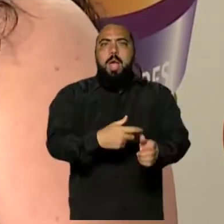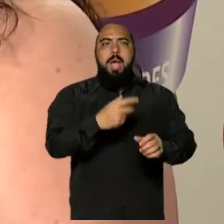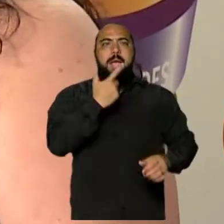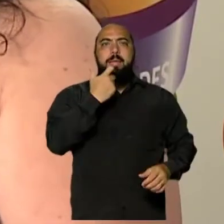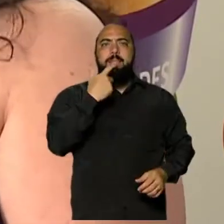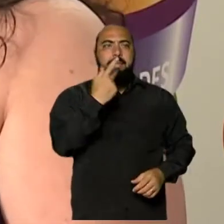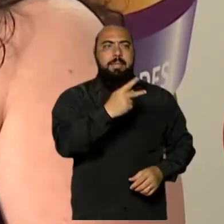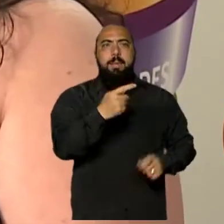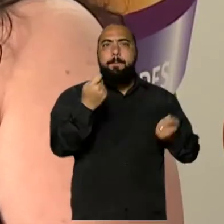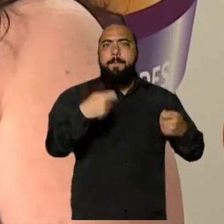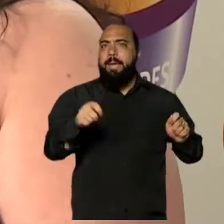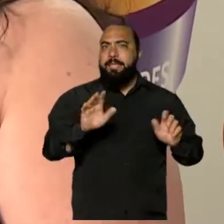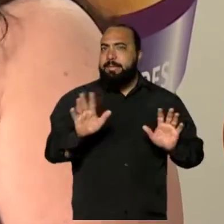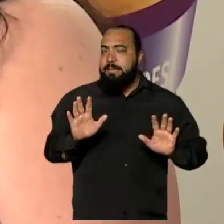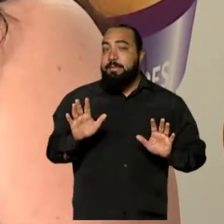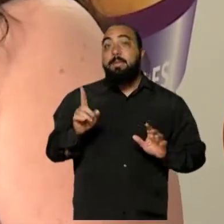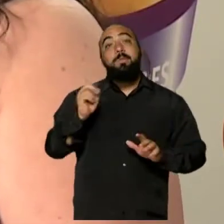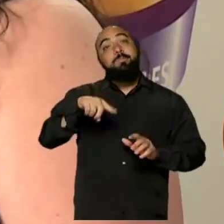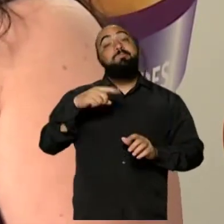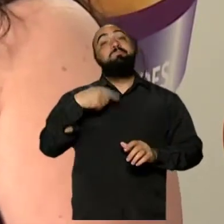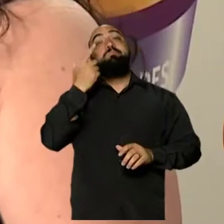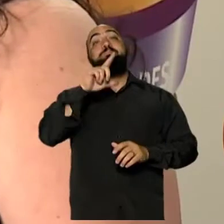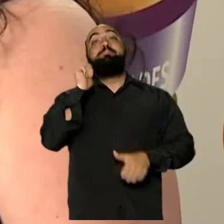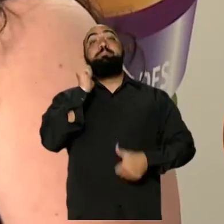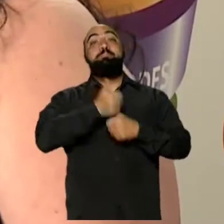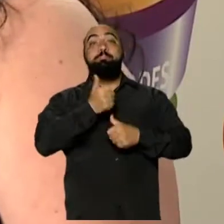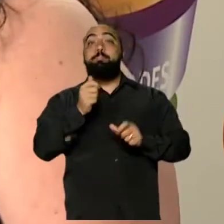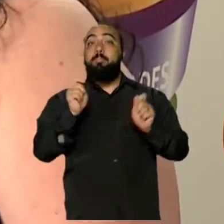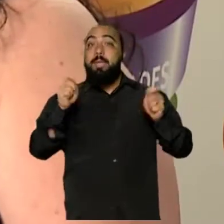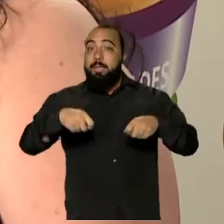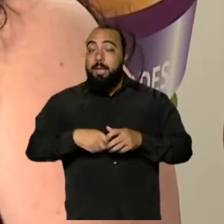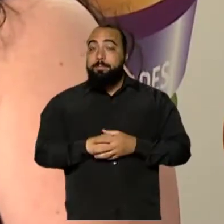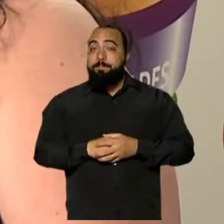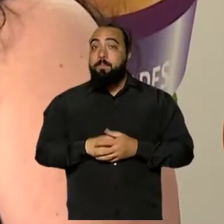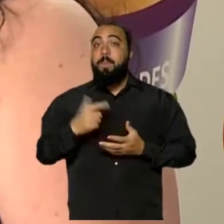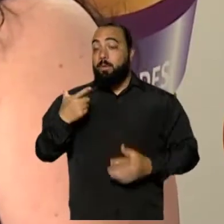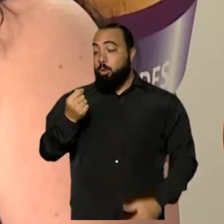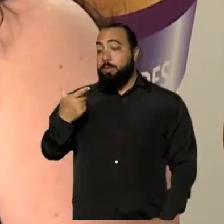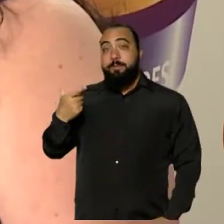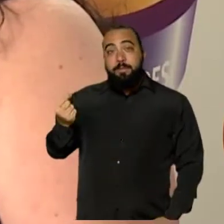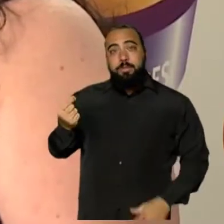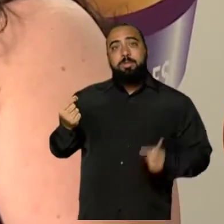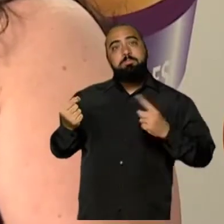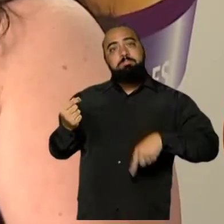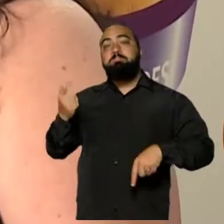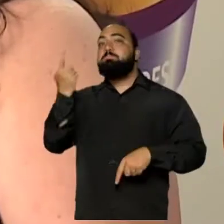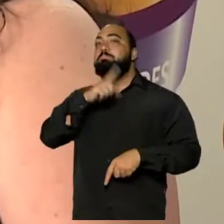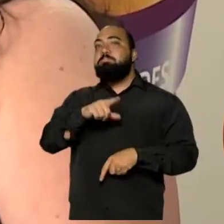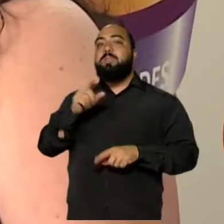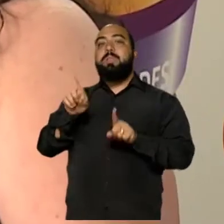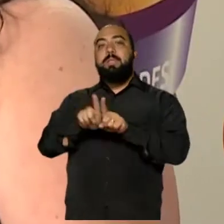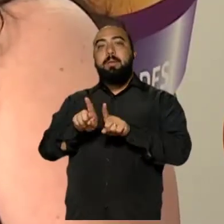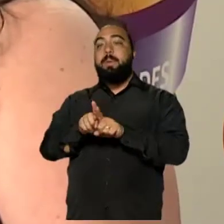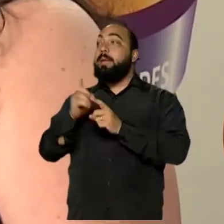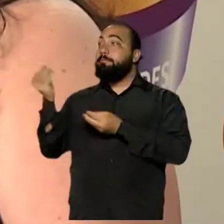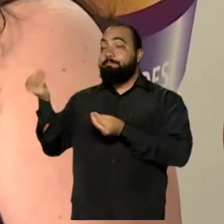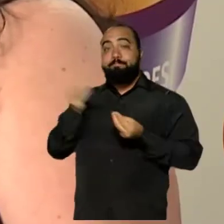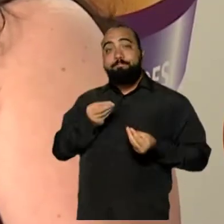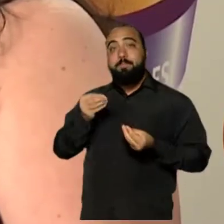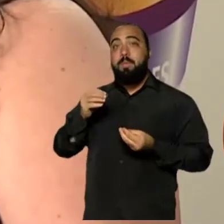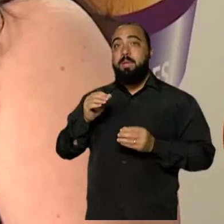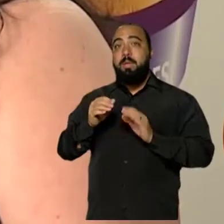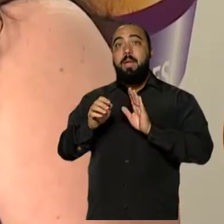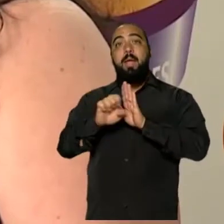esse uso maciço de mamíferos. Então nós iniciamos com esse projeto. Em 2020, nós recebemos uma subvenção da FINEP, né, no edital